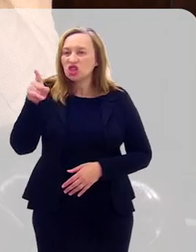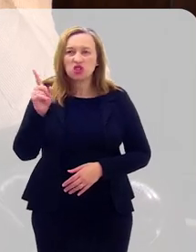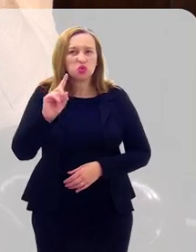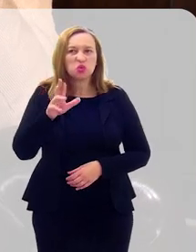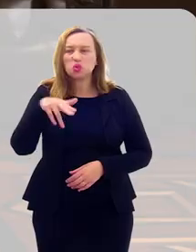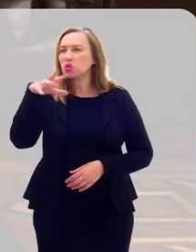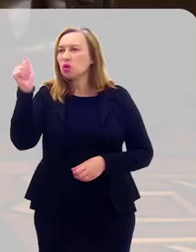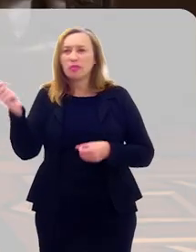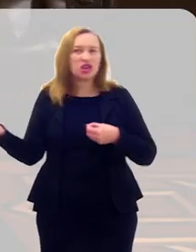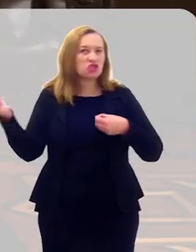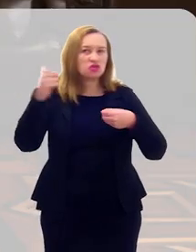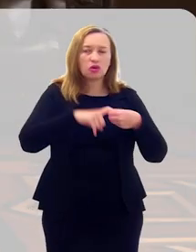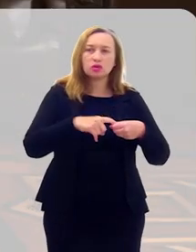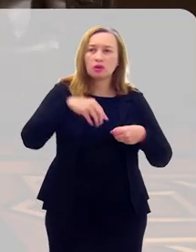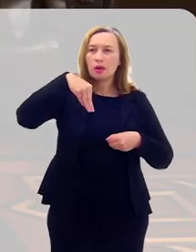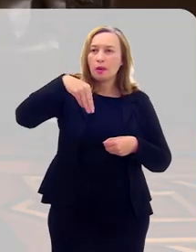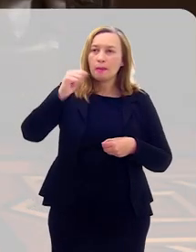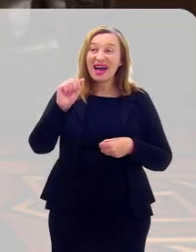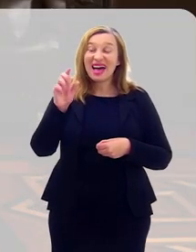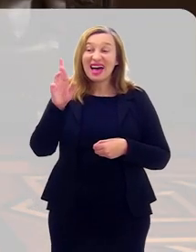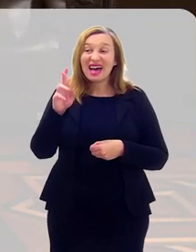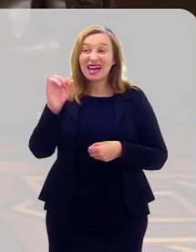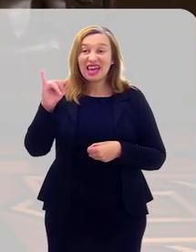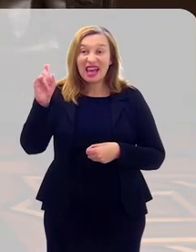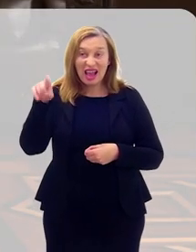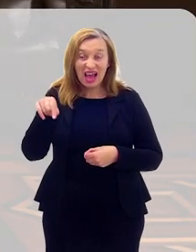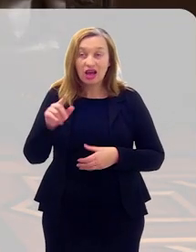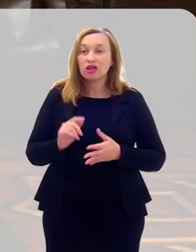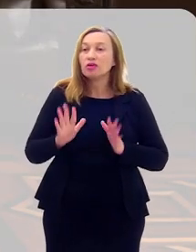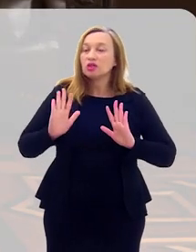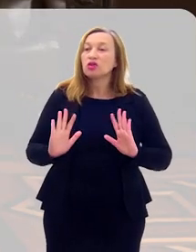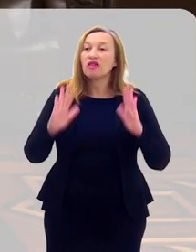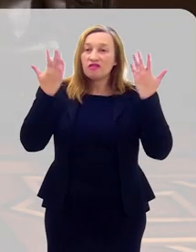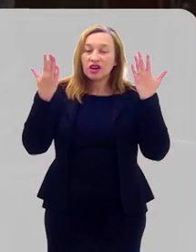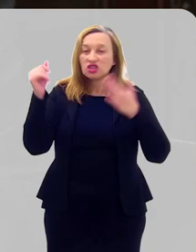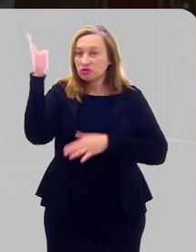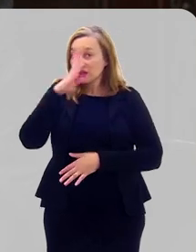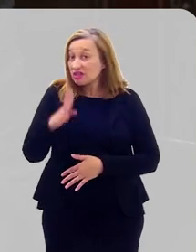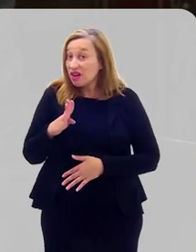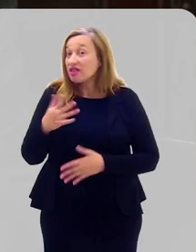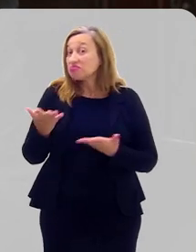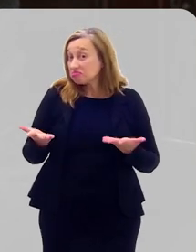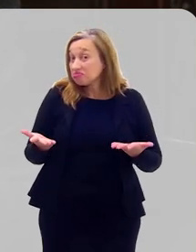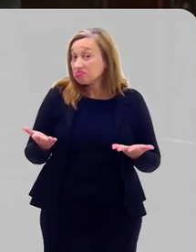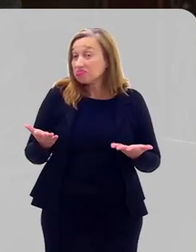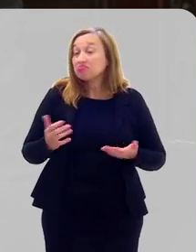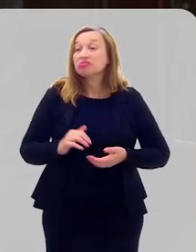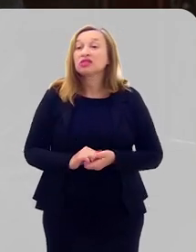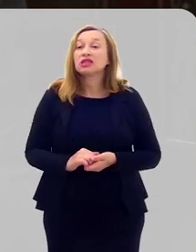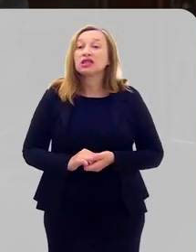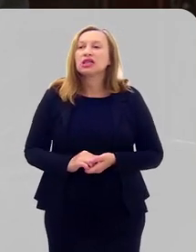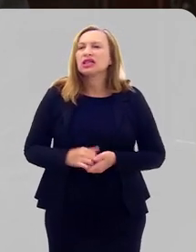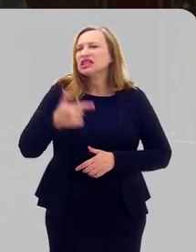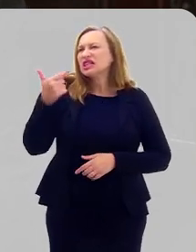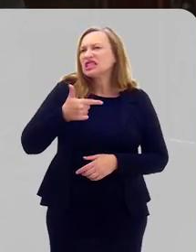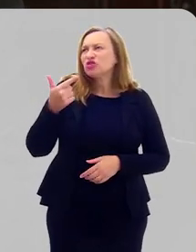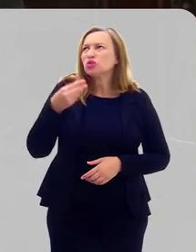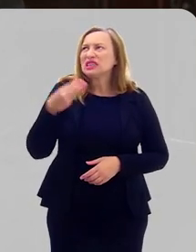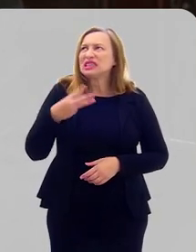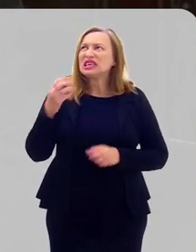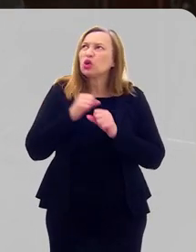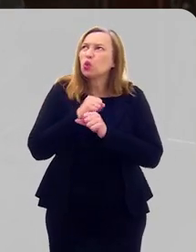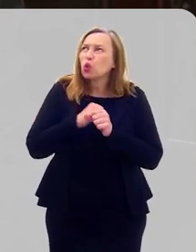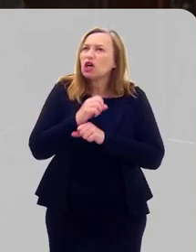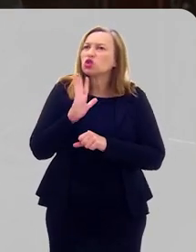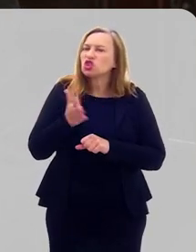Eu nunca mais volto maricá, filho. Tudo bem. Aí começou a festa dos brasileiros assim. Aí, fantástico. Na